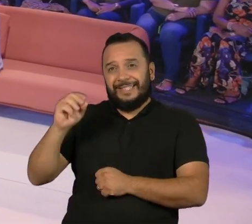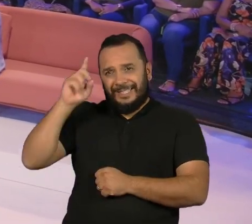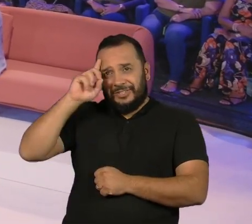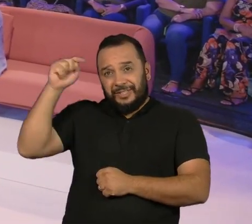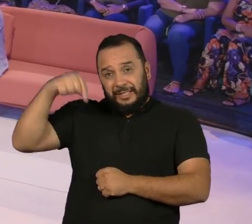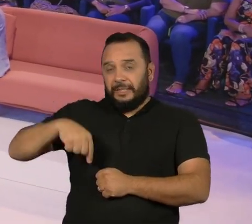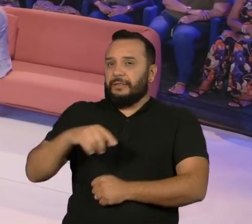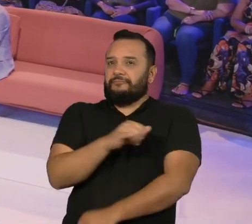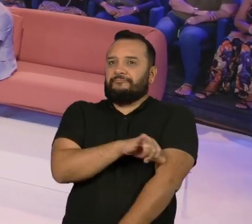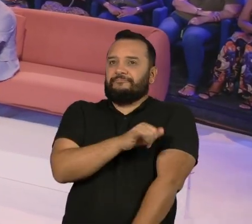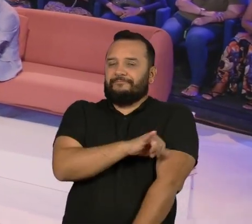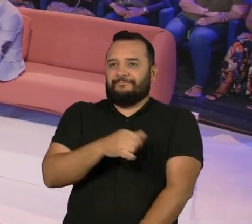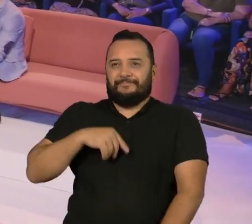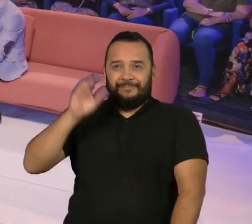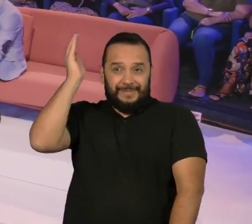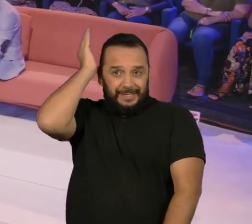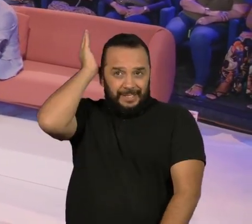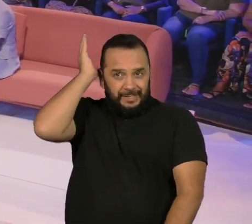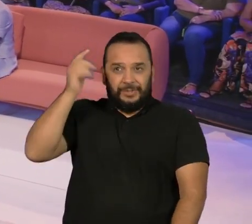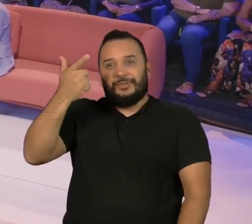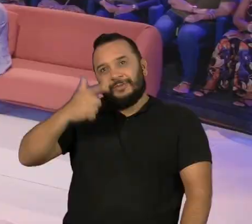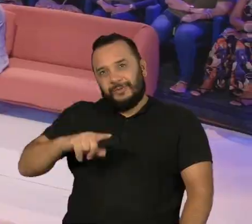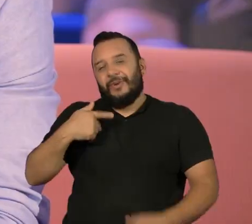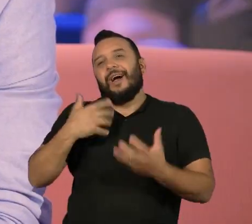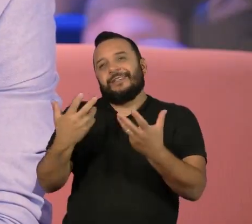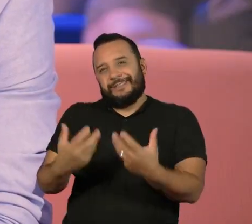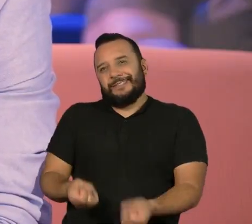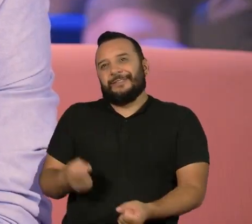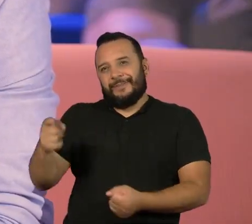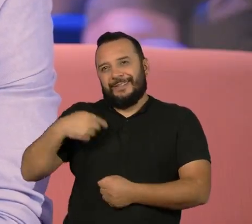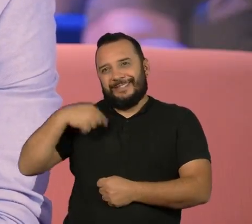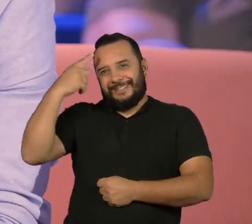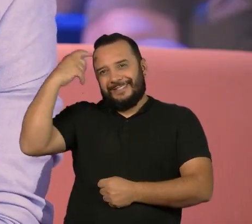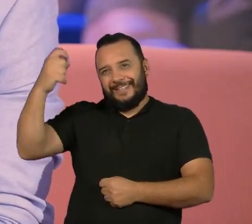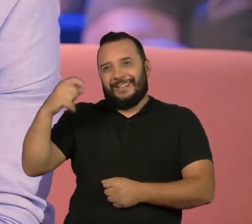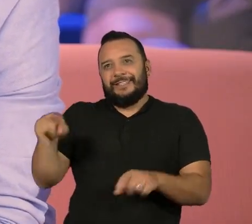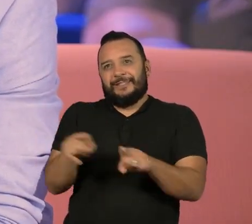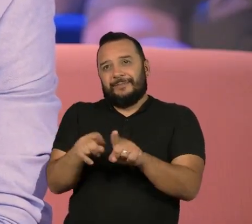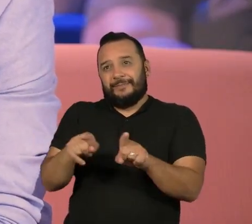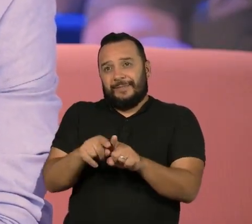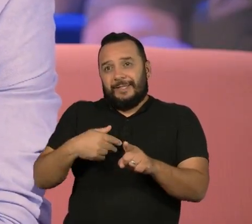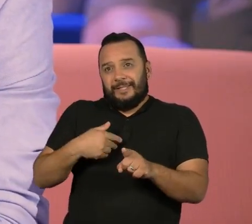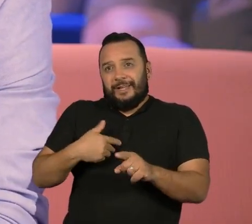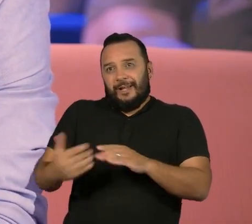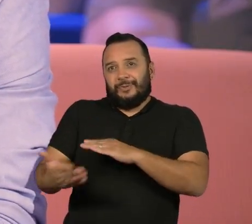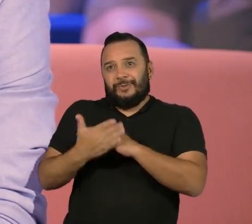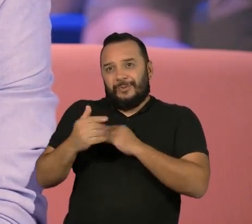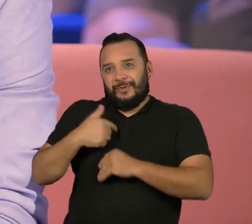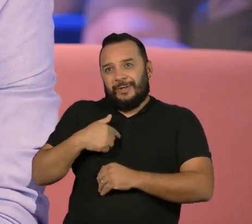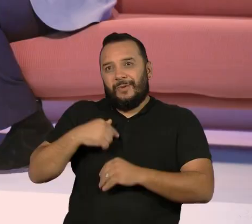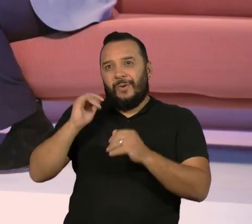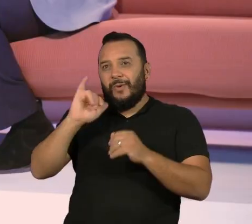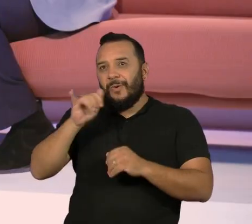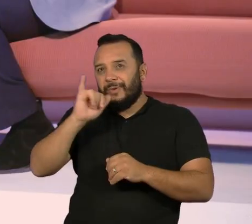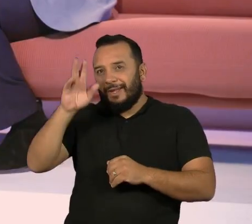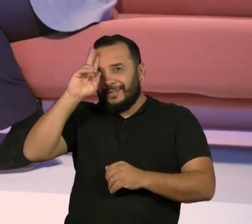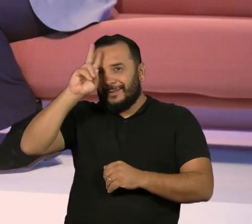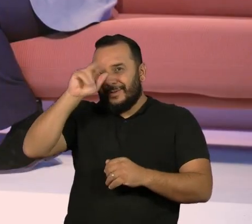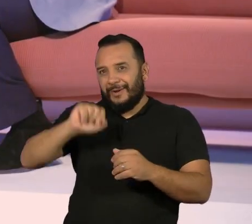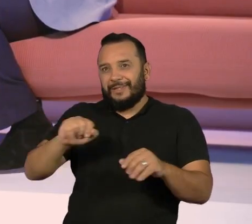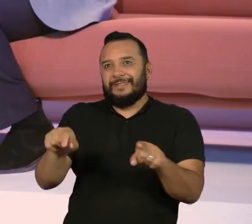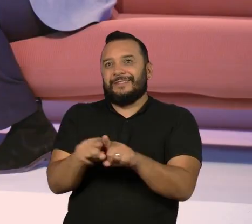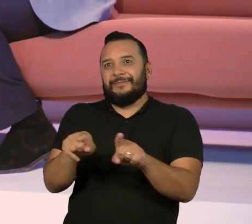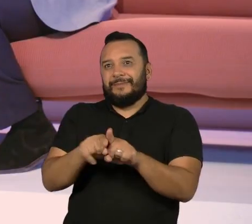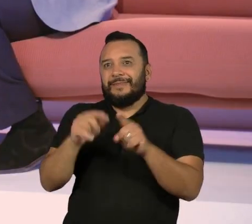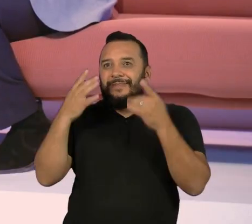de Janeiro. O Sesc, mais uma vez, abraçou essa ideia e me deu esse espaço para poder contar essa história. E a gente sempre